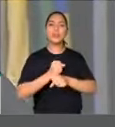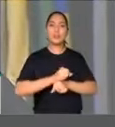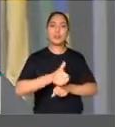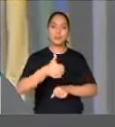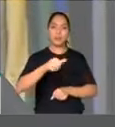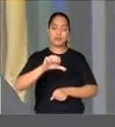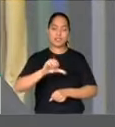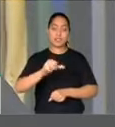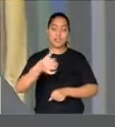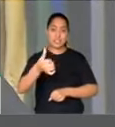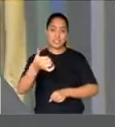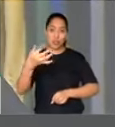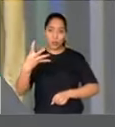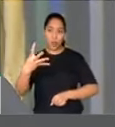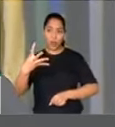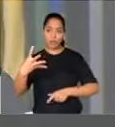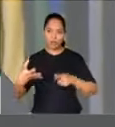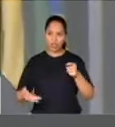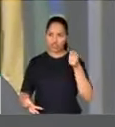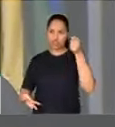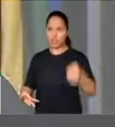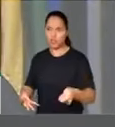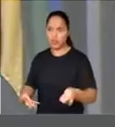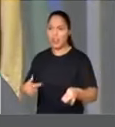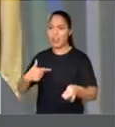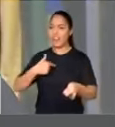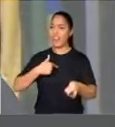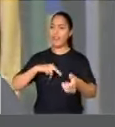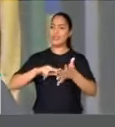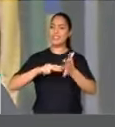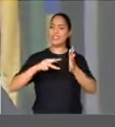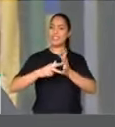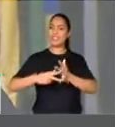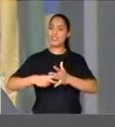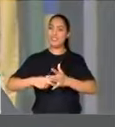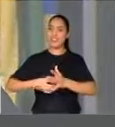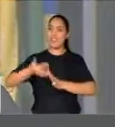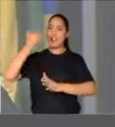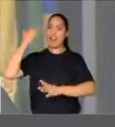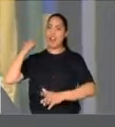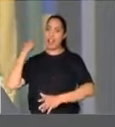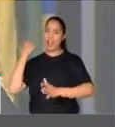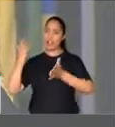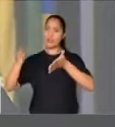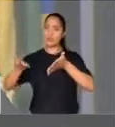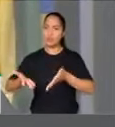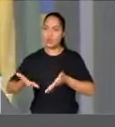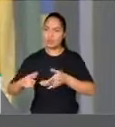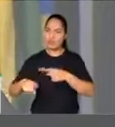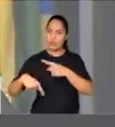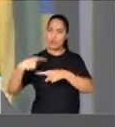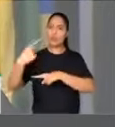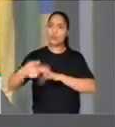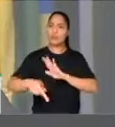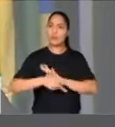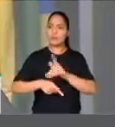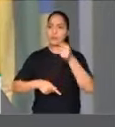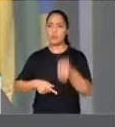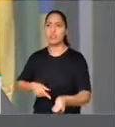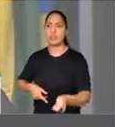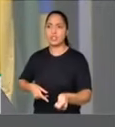ditadura. Eu sou uma representante, uma lenda viva, que viveu antes, o durante e o depois da